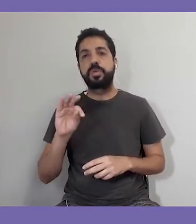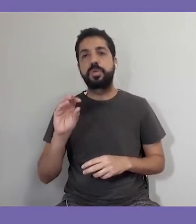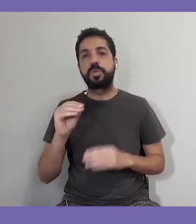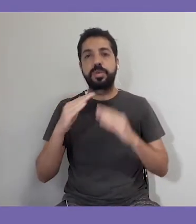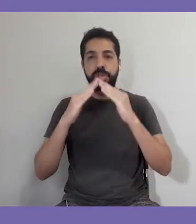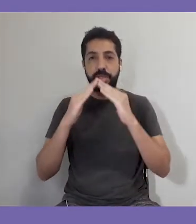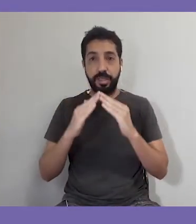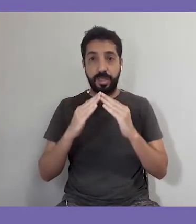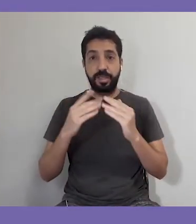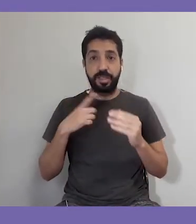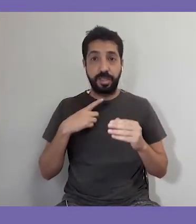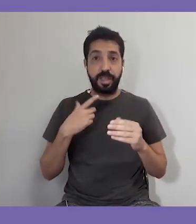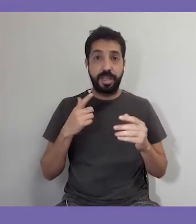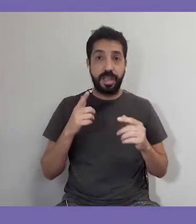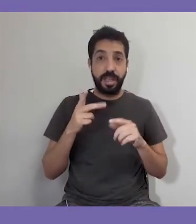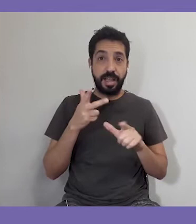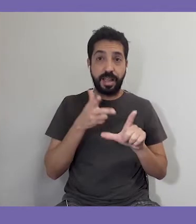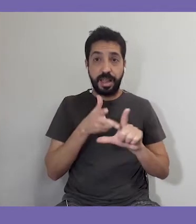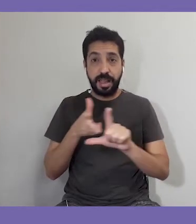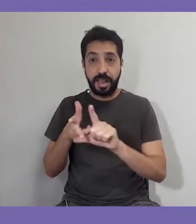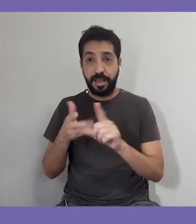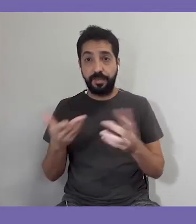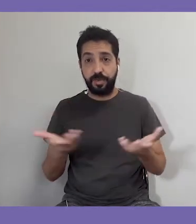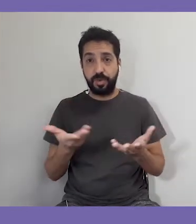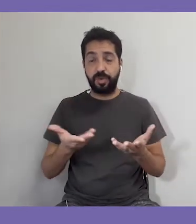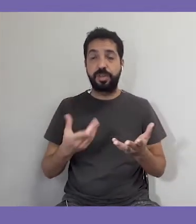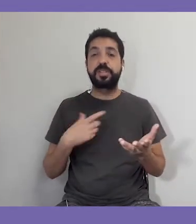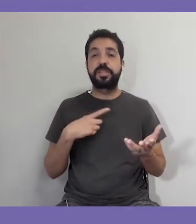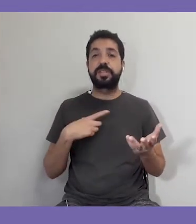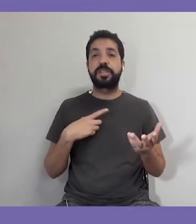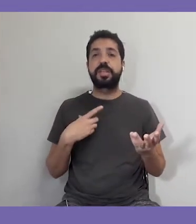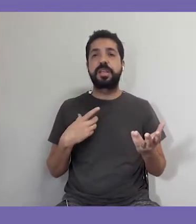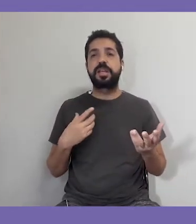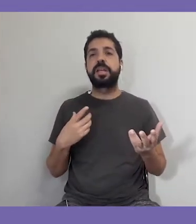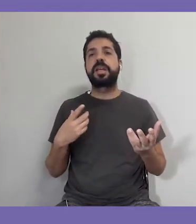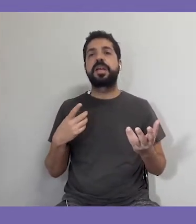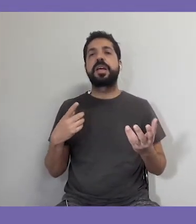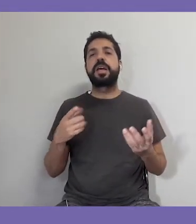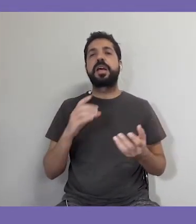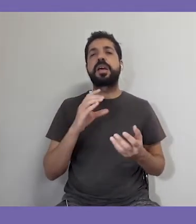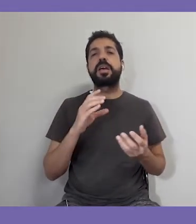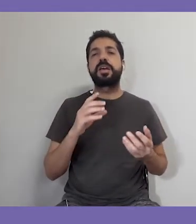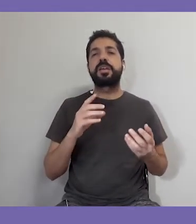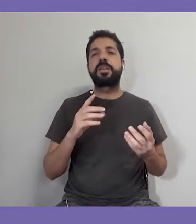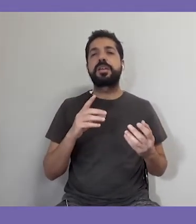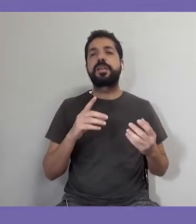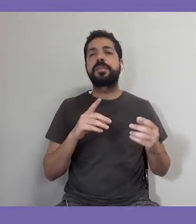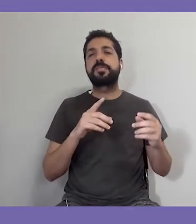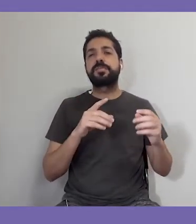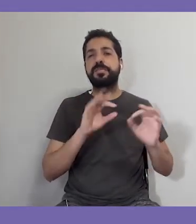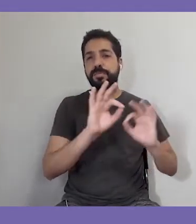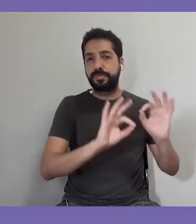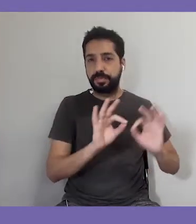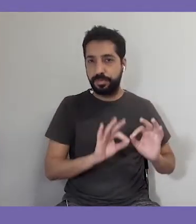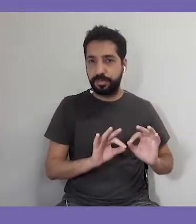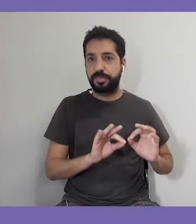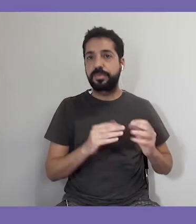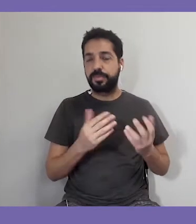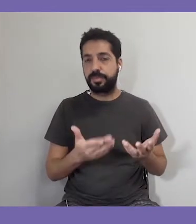curadoria, essa live de hoje, elas são contrapartidas do 8º Cinecipó, Festival do